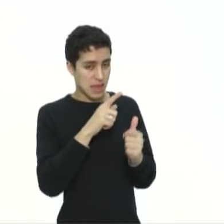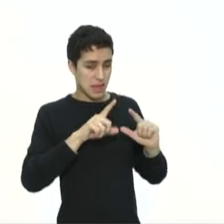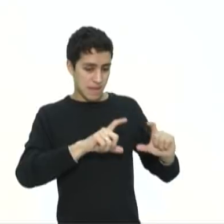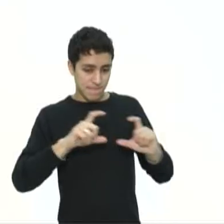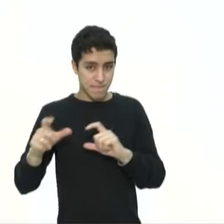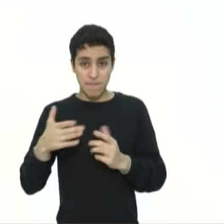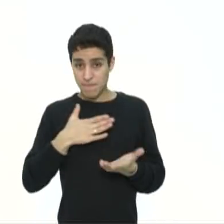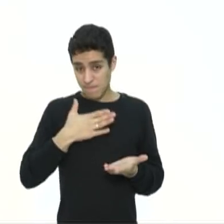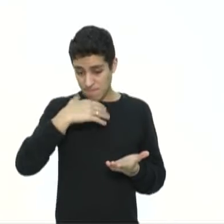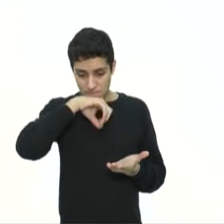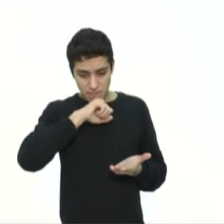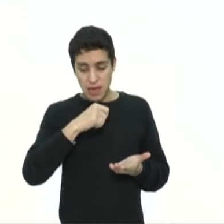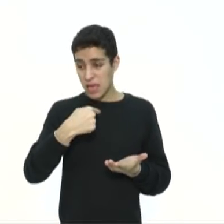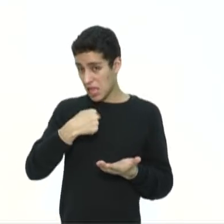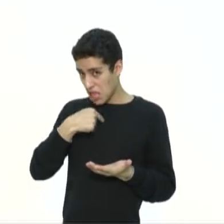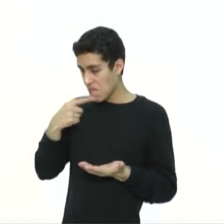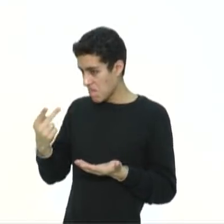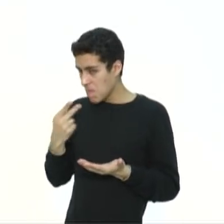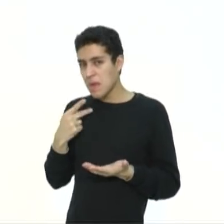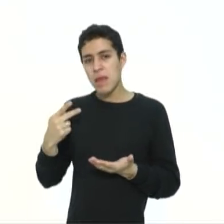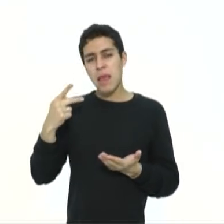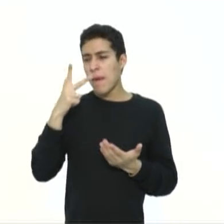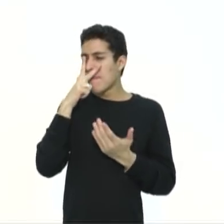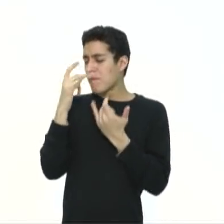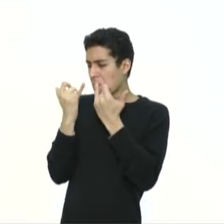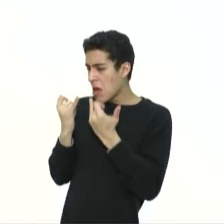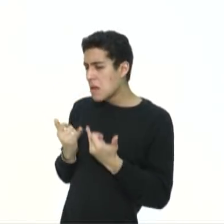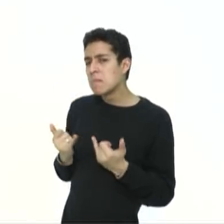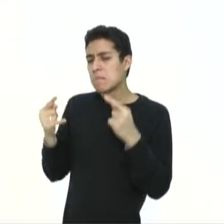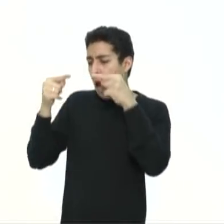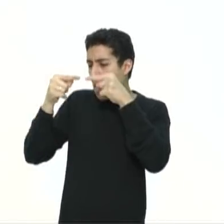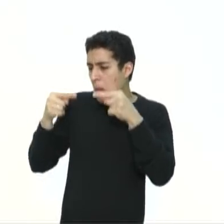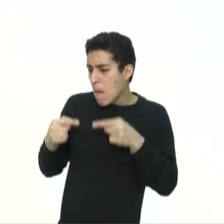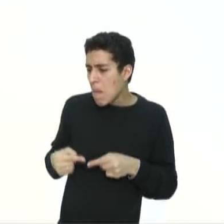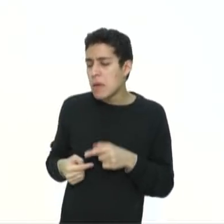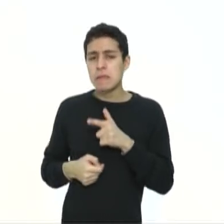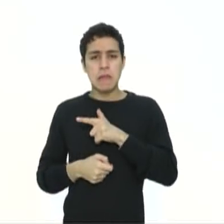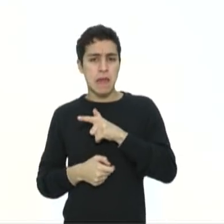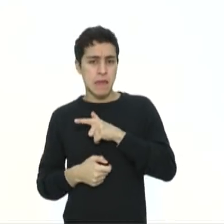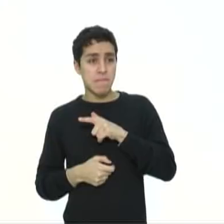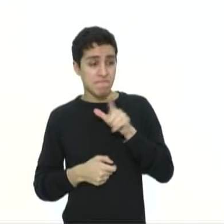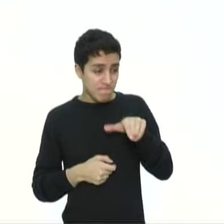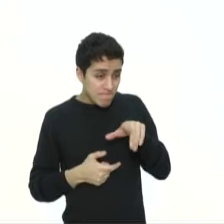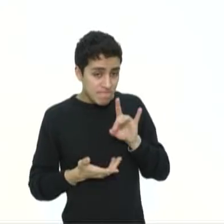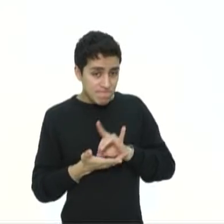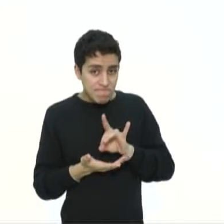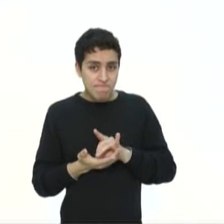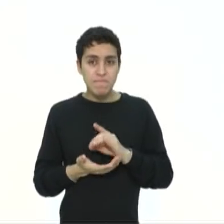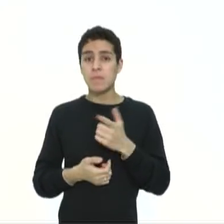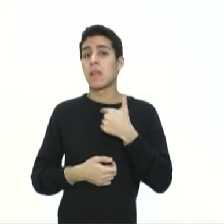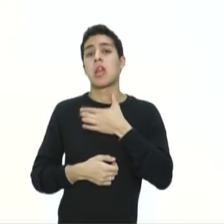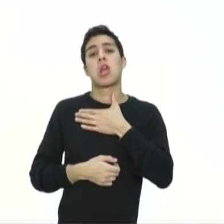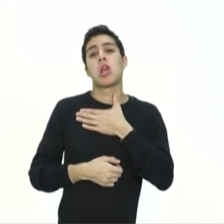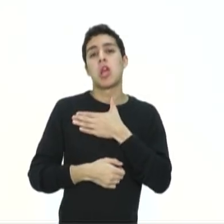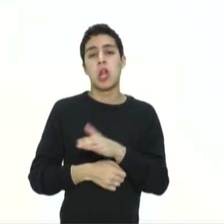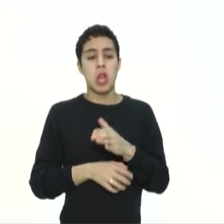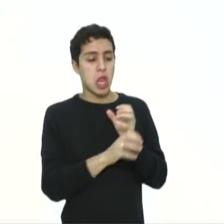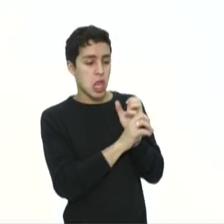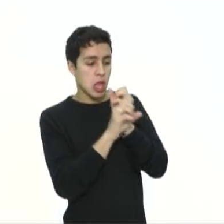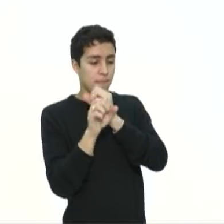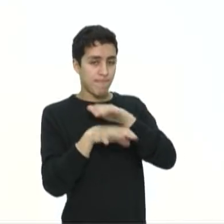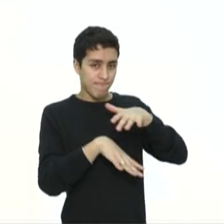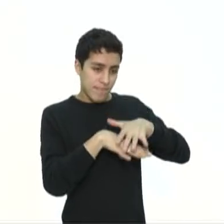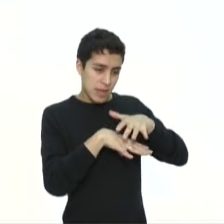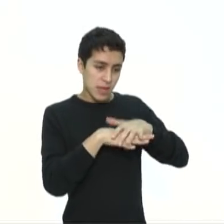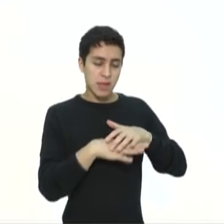Meu pai e eu somos parecidos em muitas coisas, Camilo. Eu não gosto de contas de